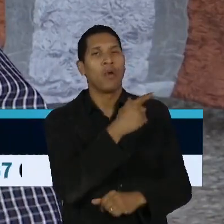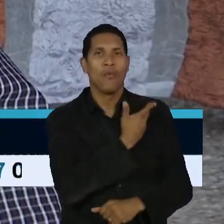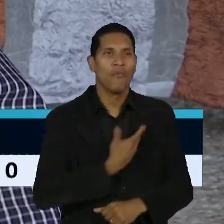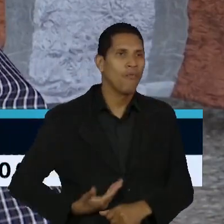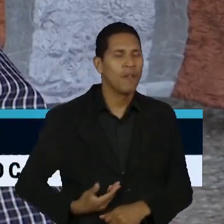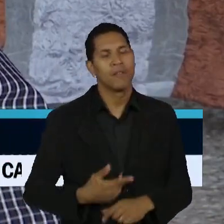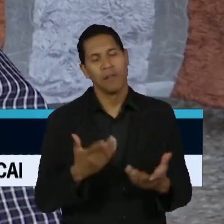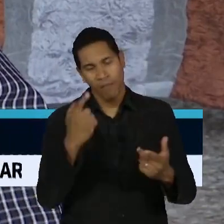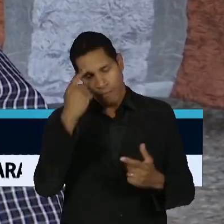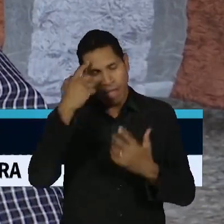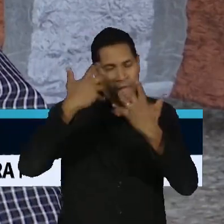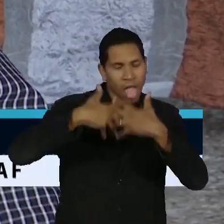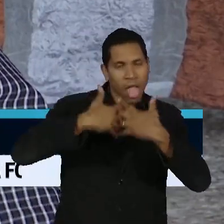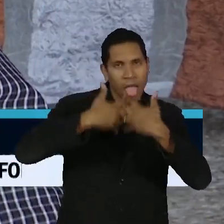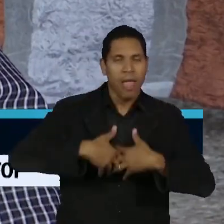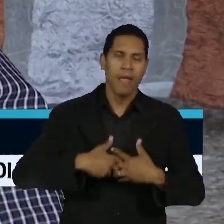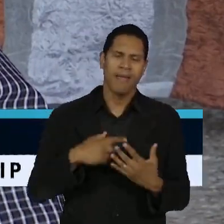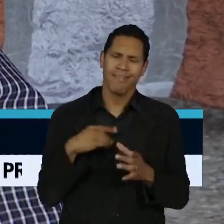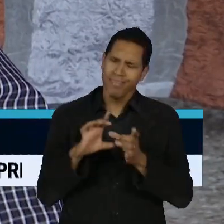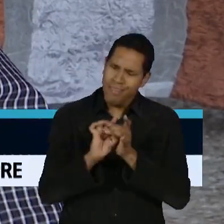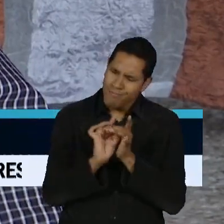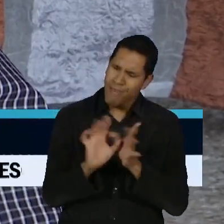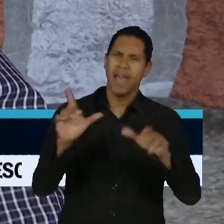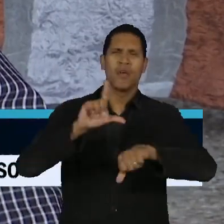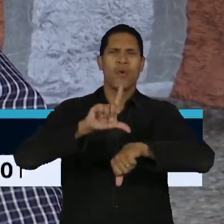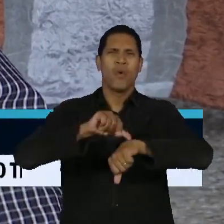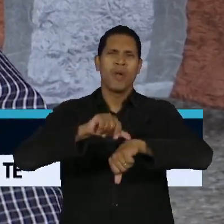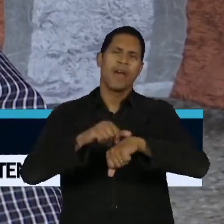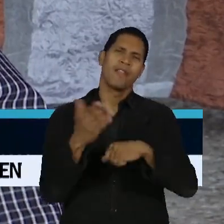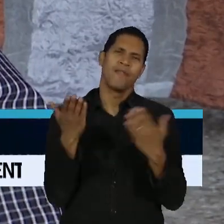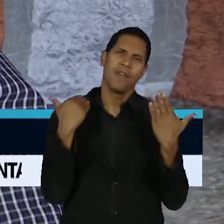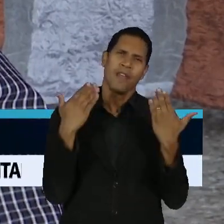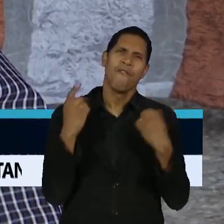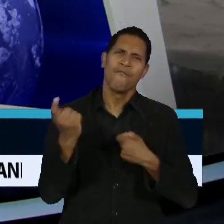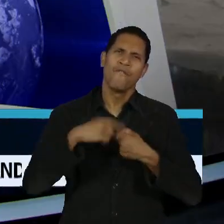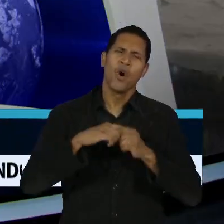posições e acabem permitindo que a volta do horário de verão